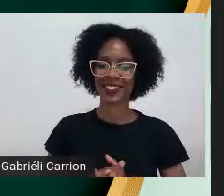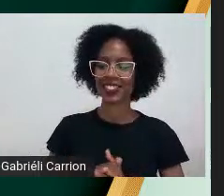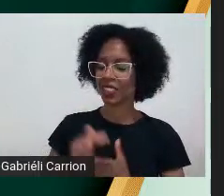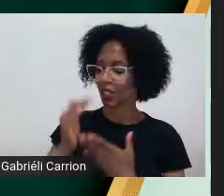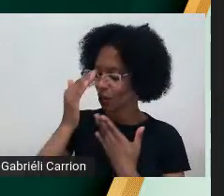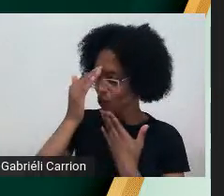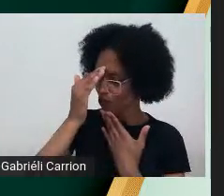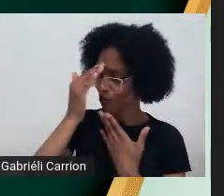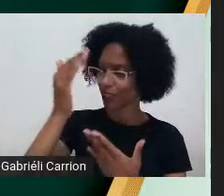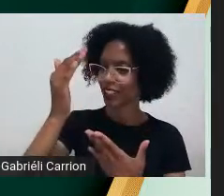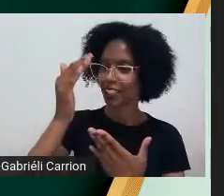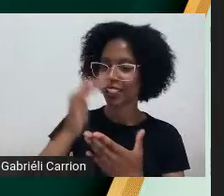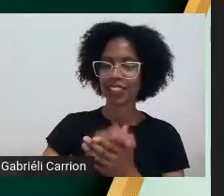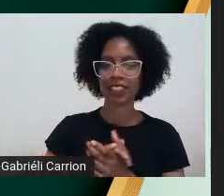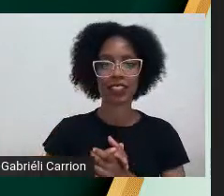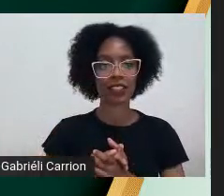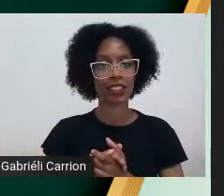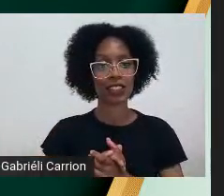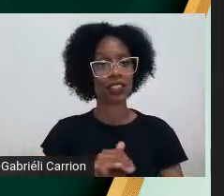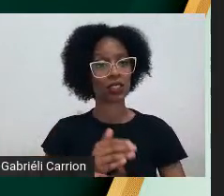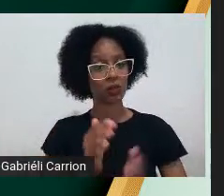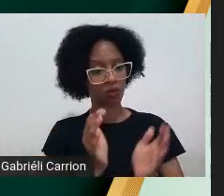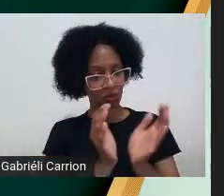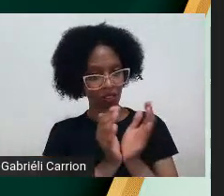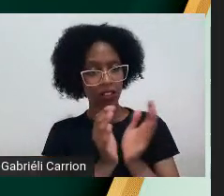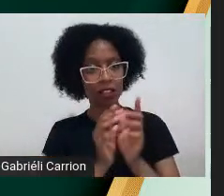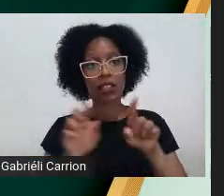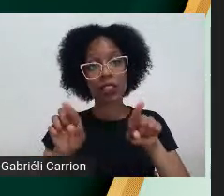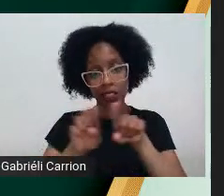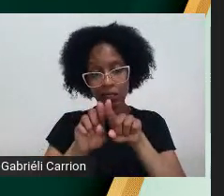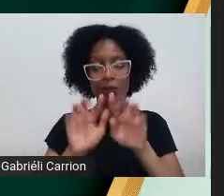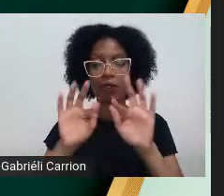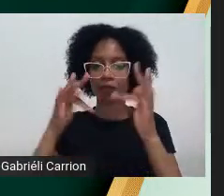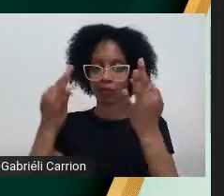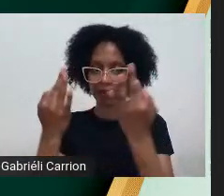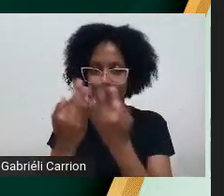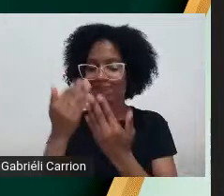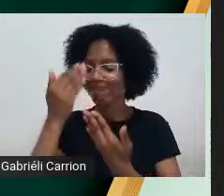Obrigada. Agradeço aos meus colegas e aos meus familiares.